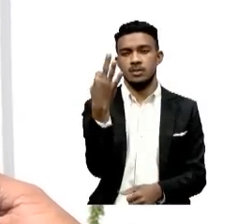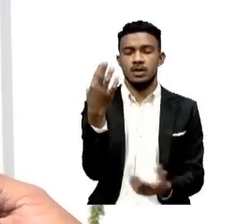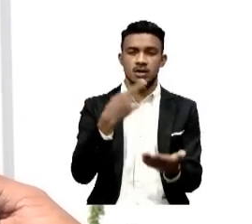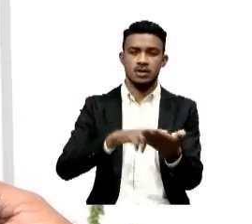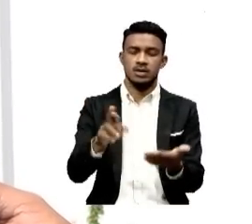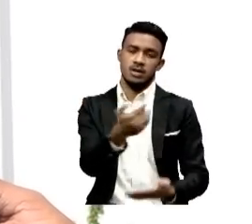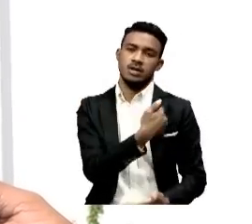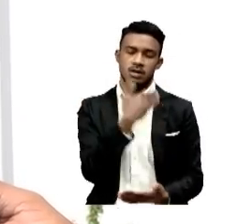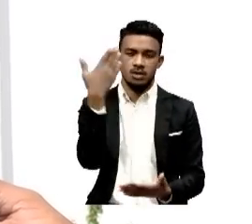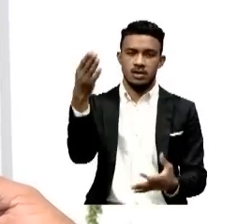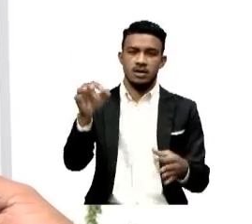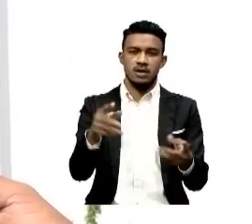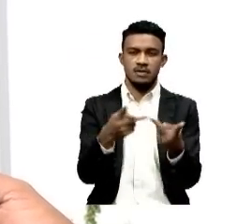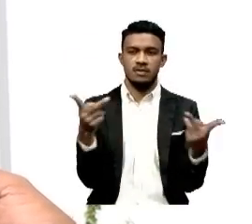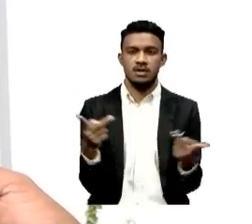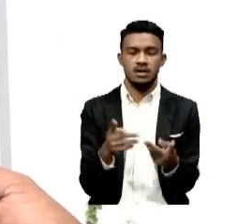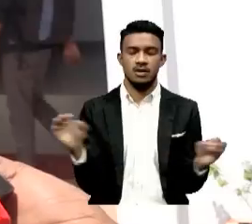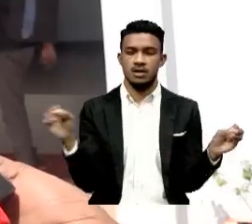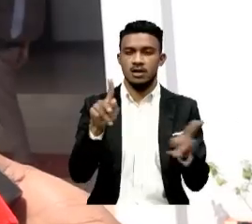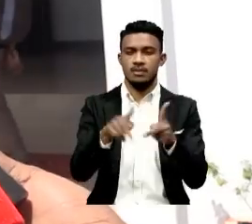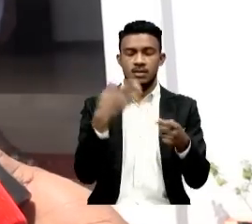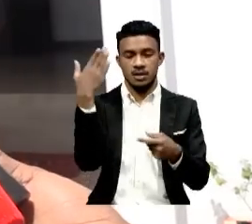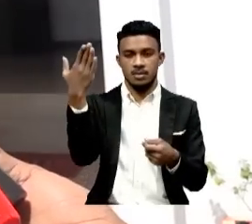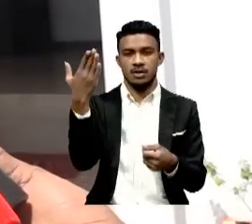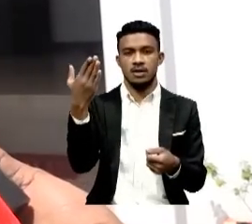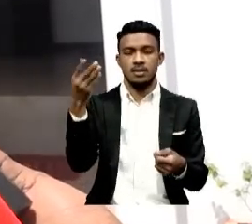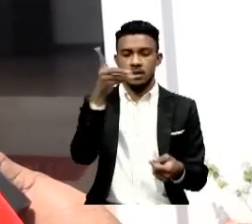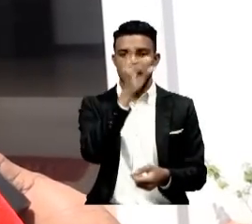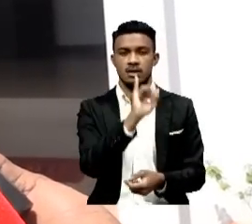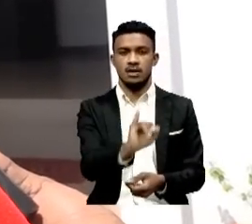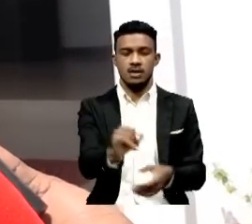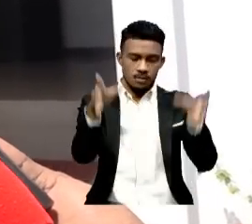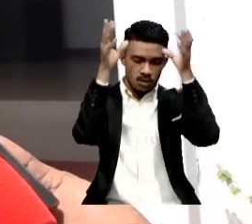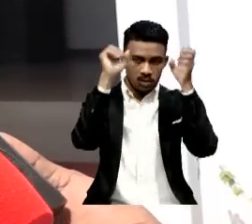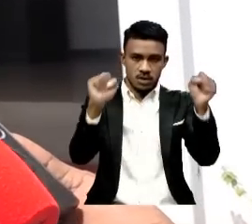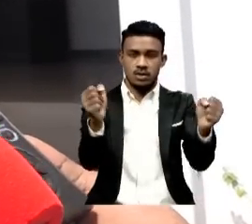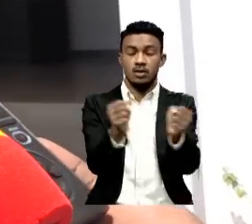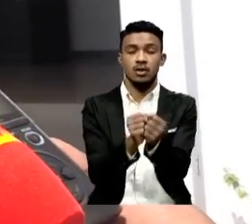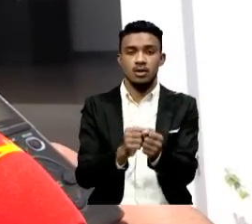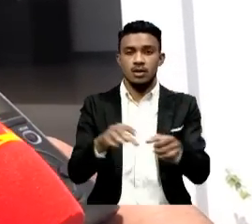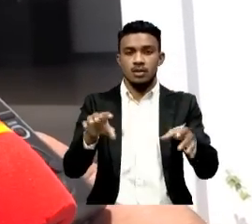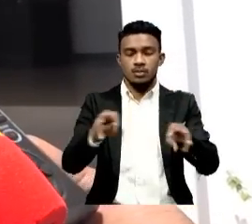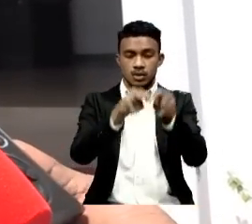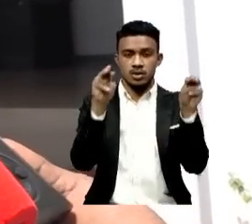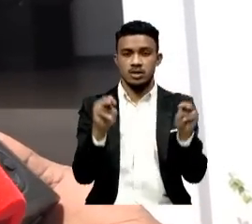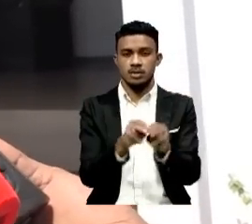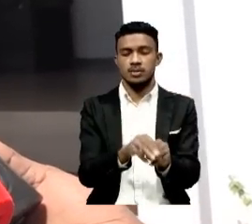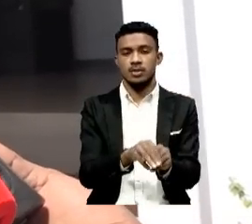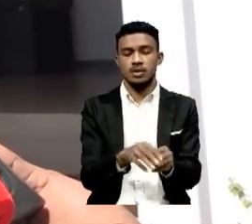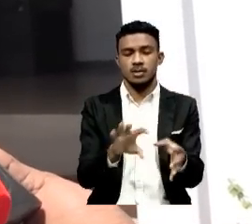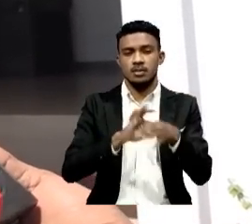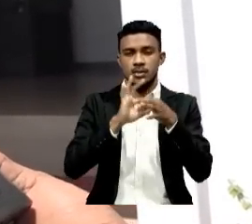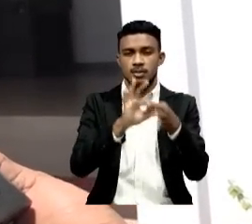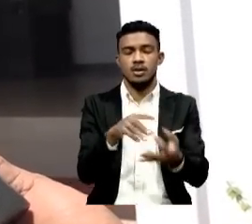que ine faten lá e mai era mag mai dilat mai resisto e dil presidente com o município e com a equipa e a obrigação moral a tu bela